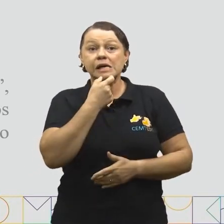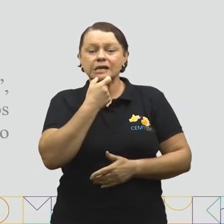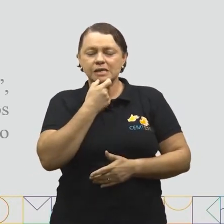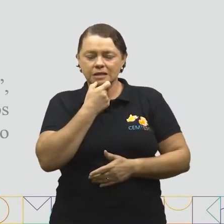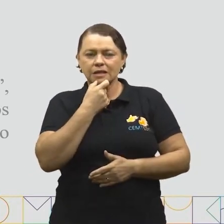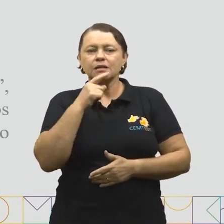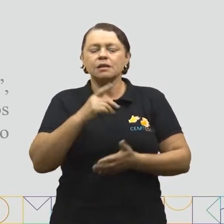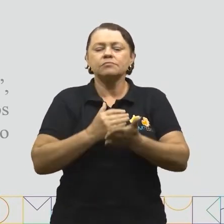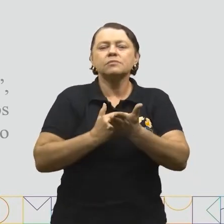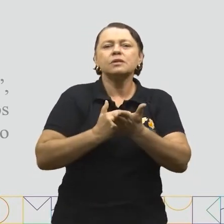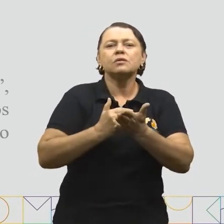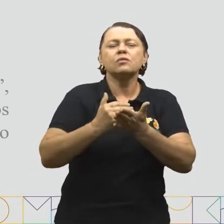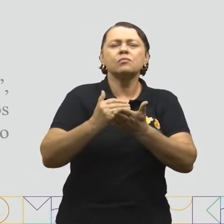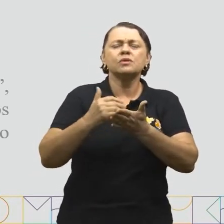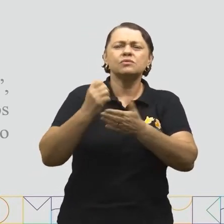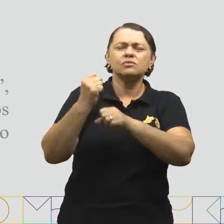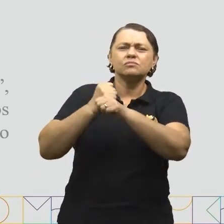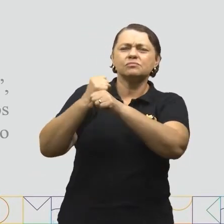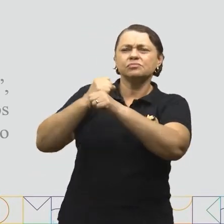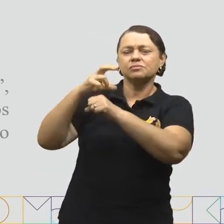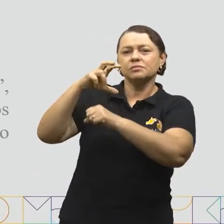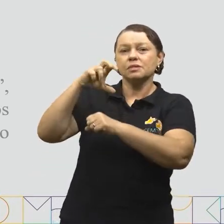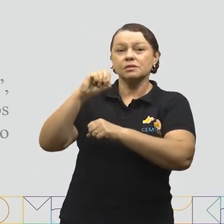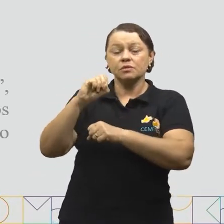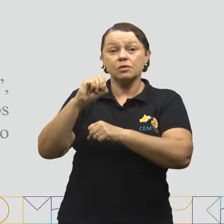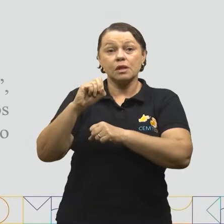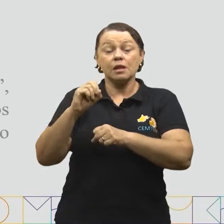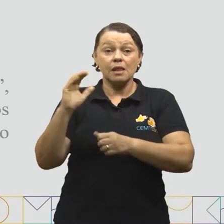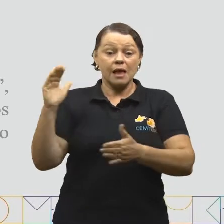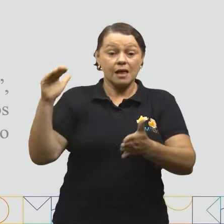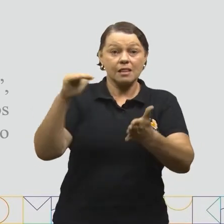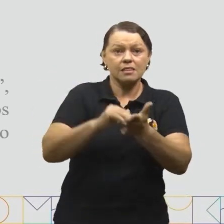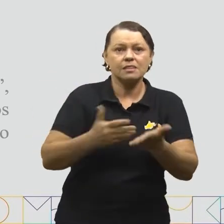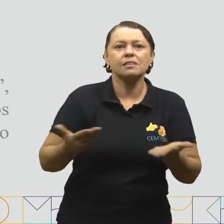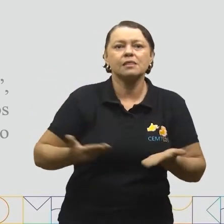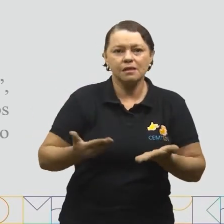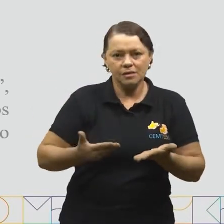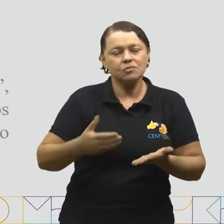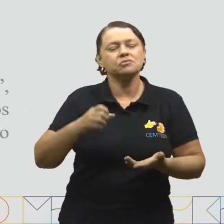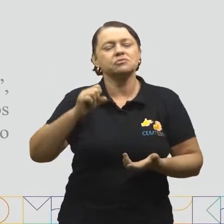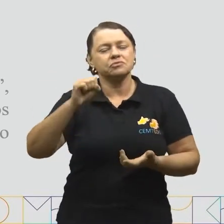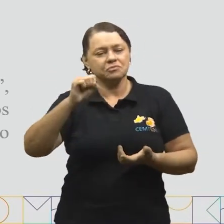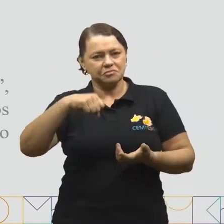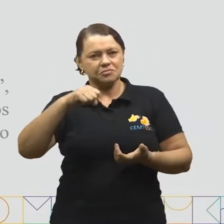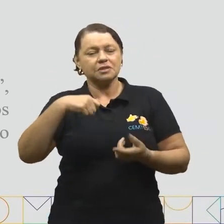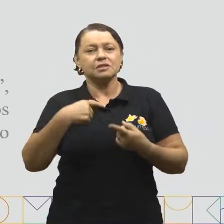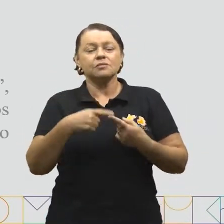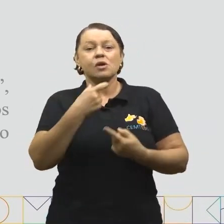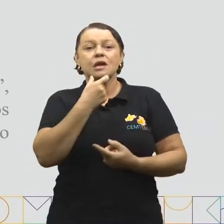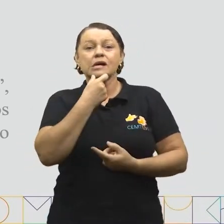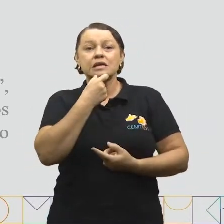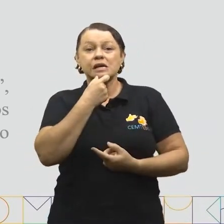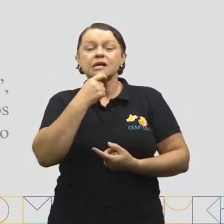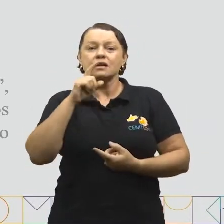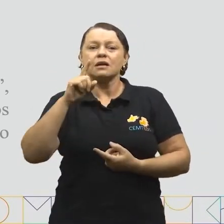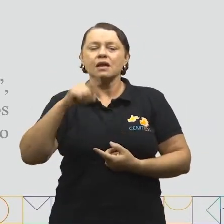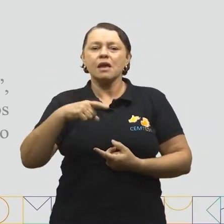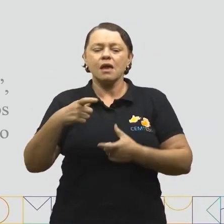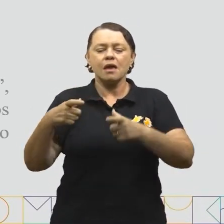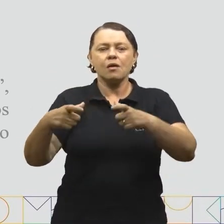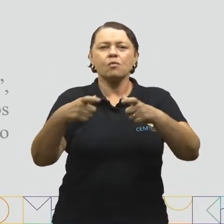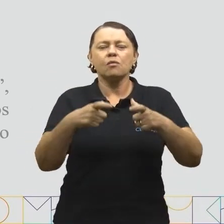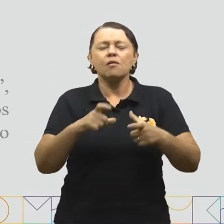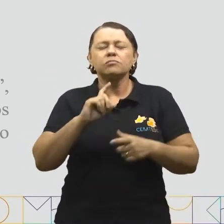Inglaterra, começou há mais de 50 anos e continua até hoje. Sim, Londres era um centro urbano